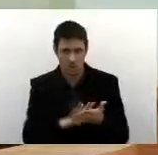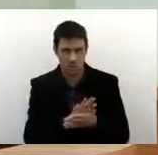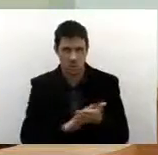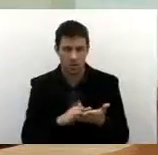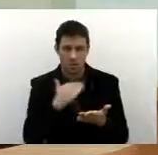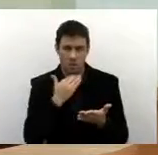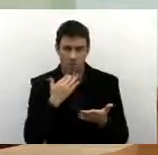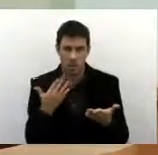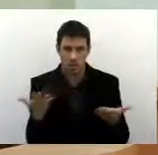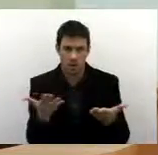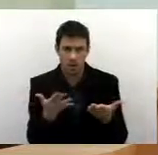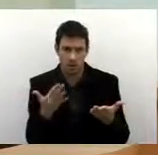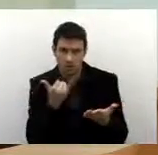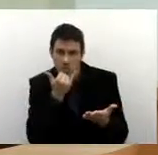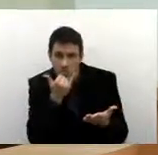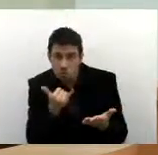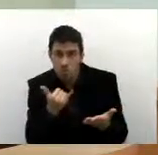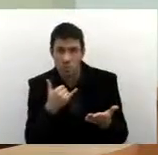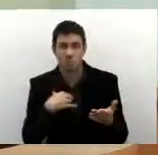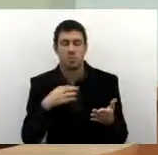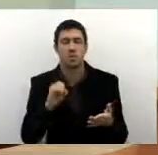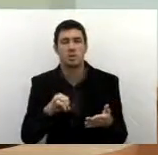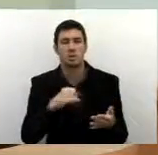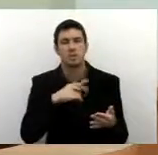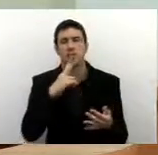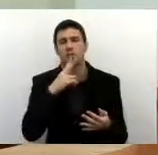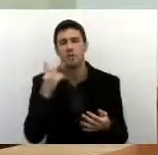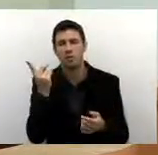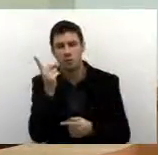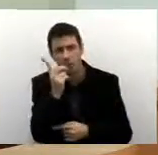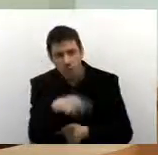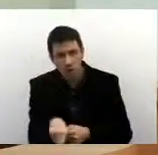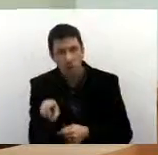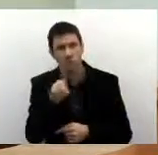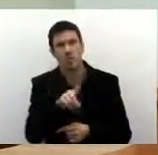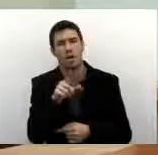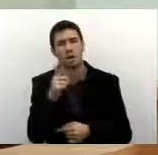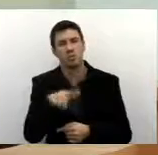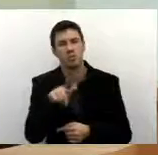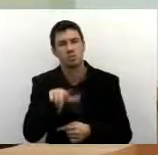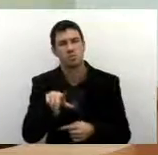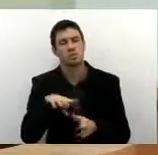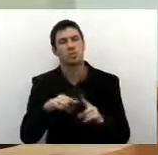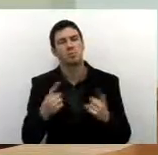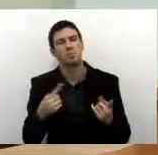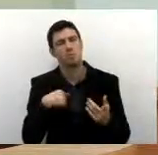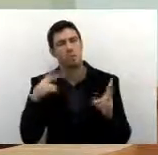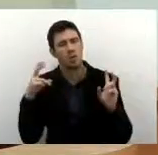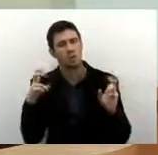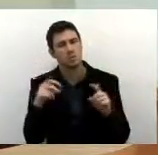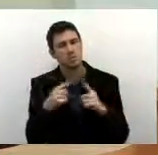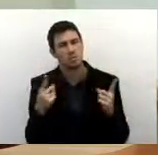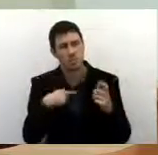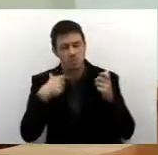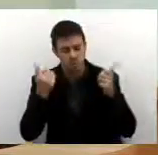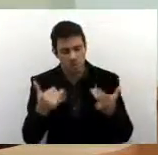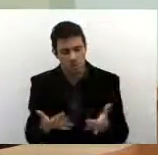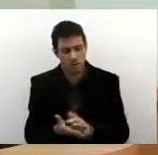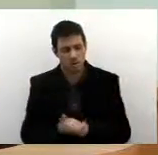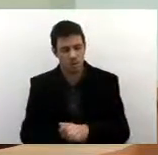agora, entrando, me desculpa se serei redundante, né, às vezes, alguns questionamentos nessa ordem, mas eu não estava aqui, por isso que eu expliquei.